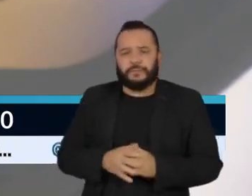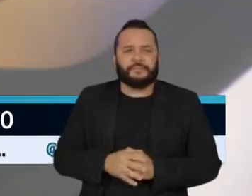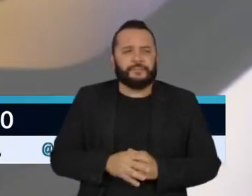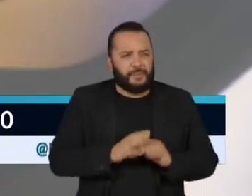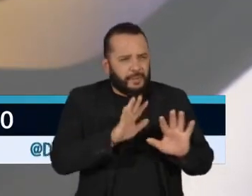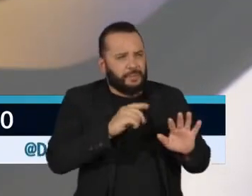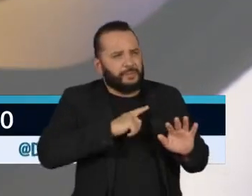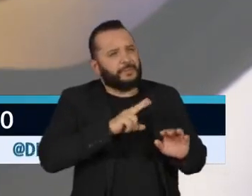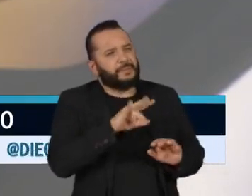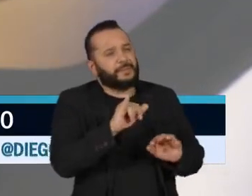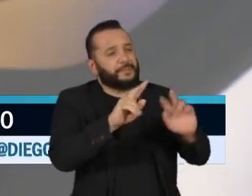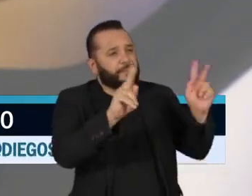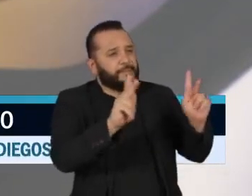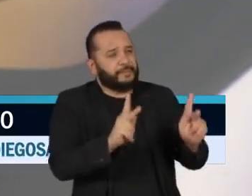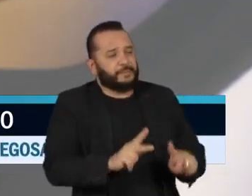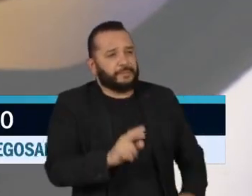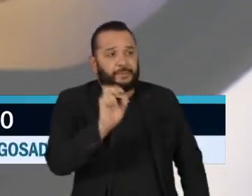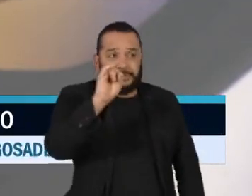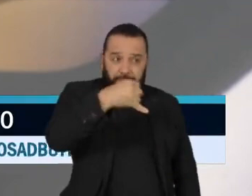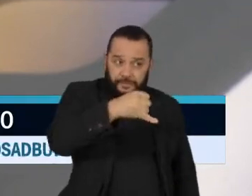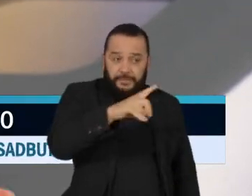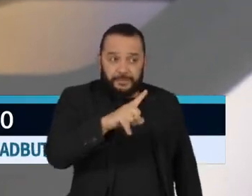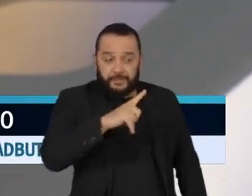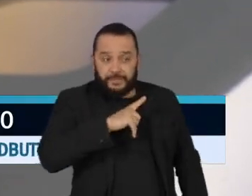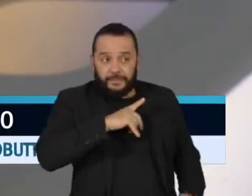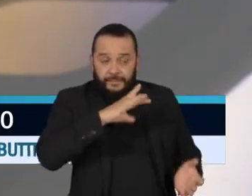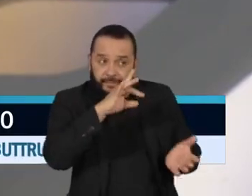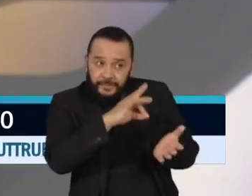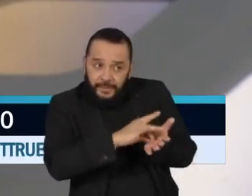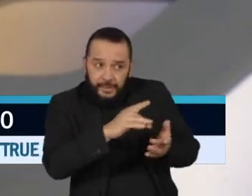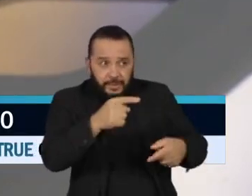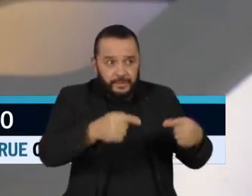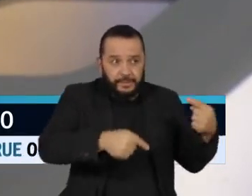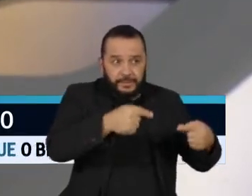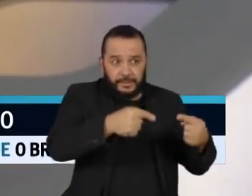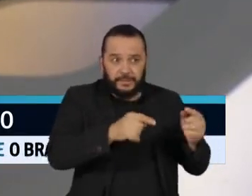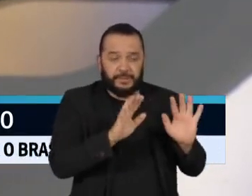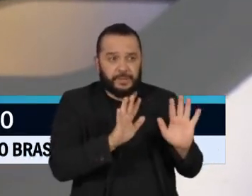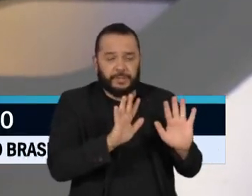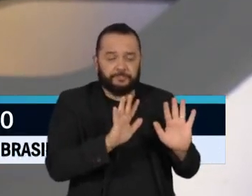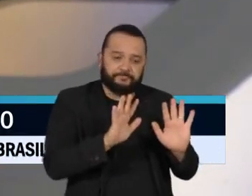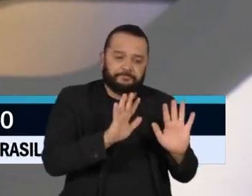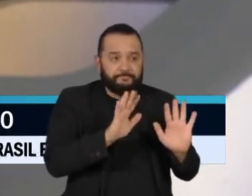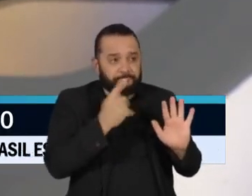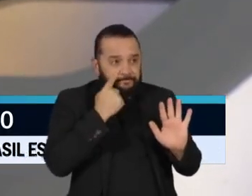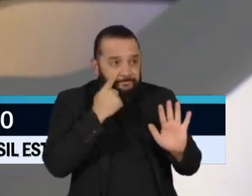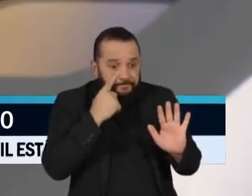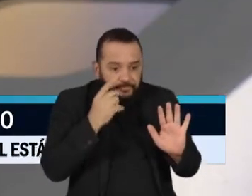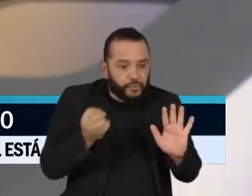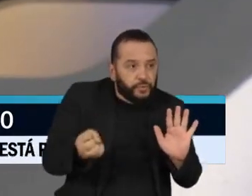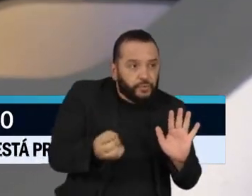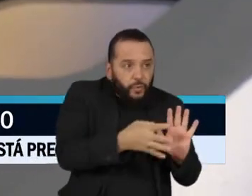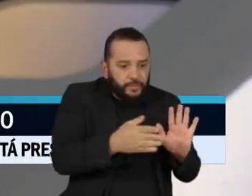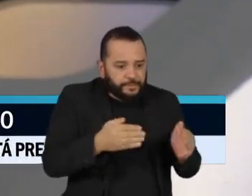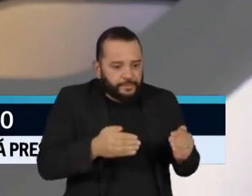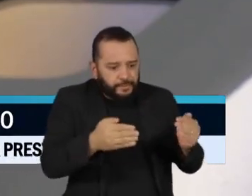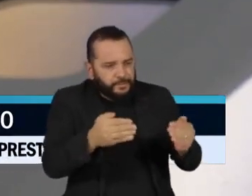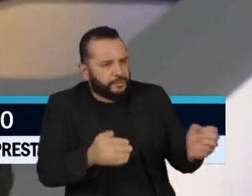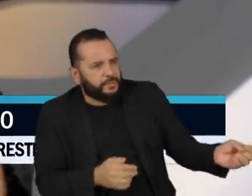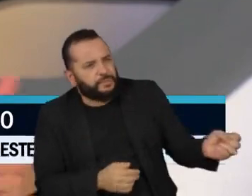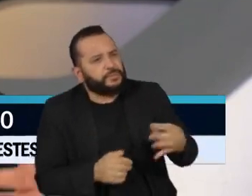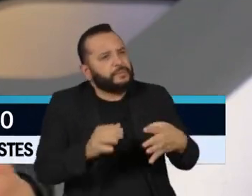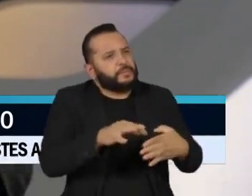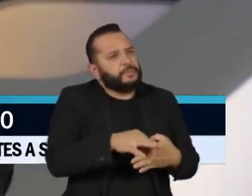ainda do ponto de vista da realidade da política mas a medida que ele vai se instalando que a gente vê os novos ministérios as novas